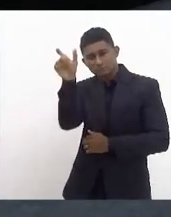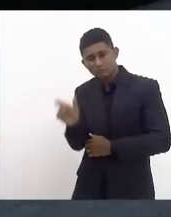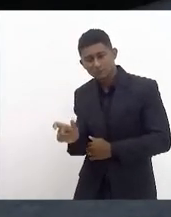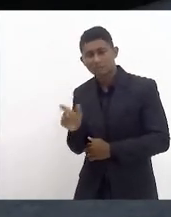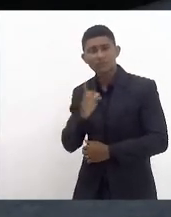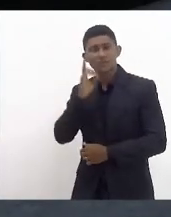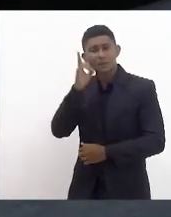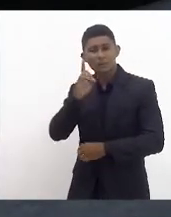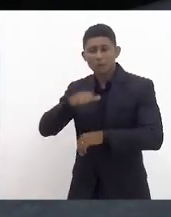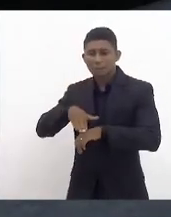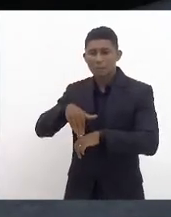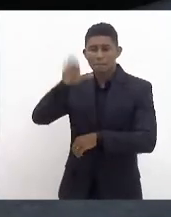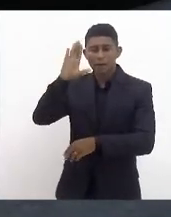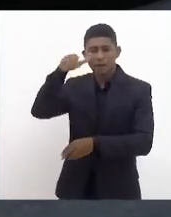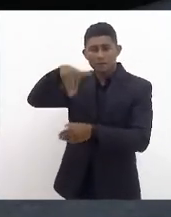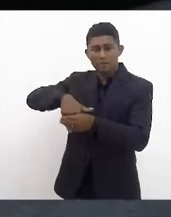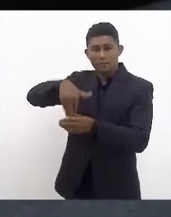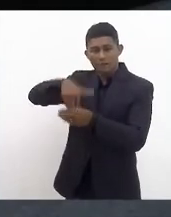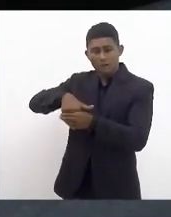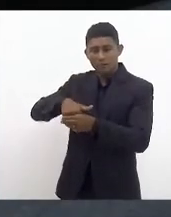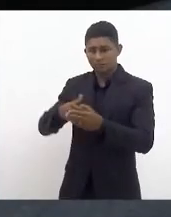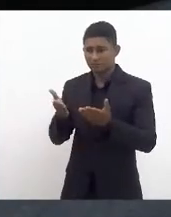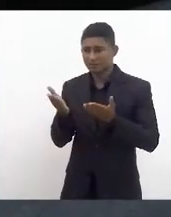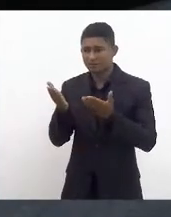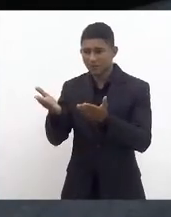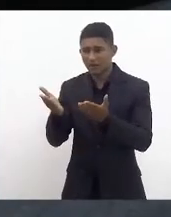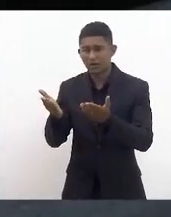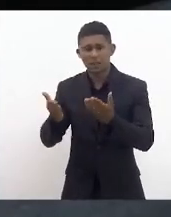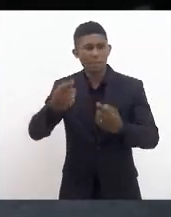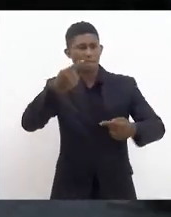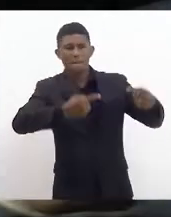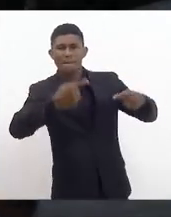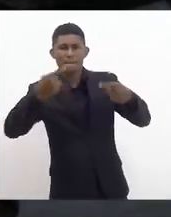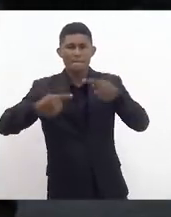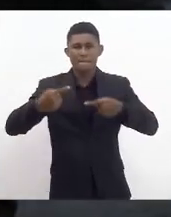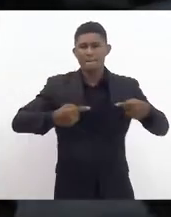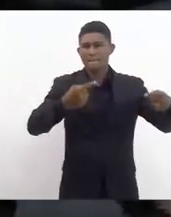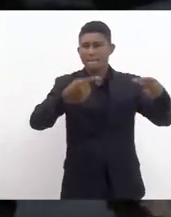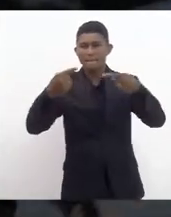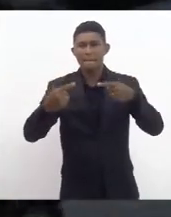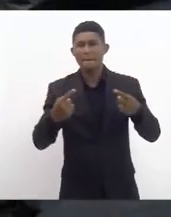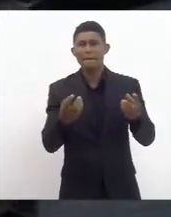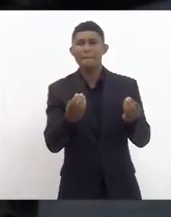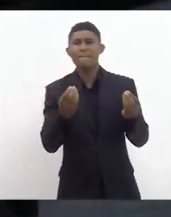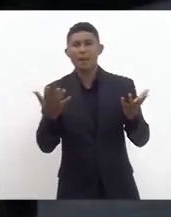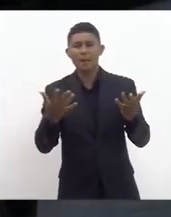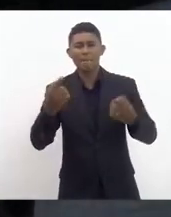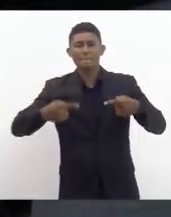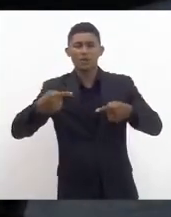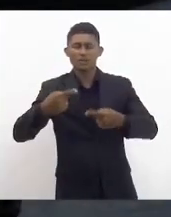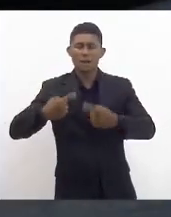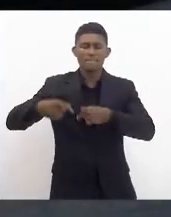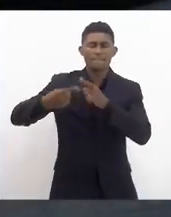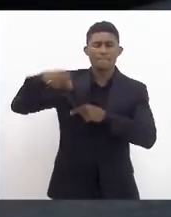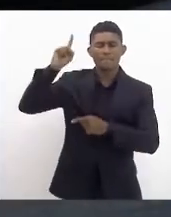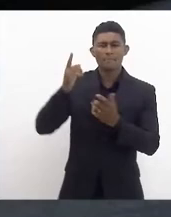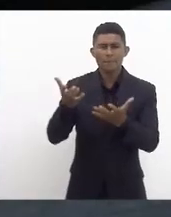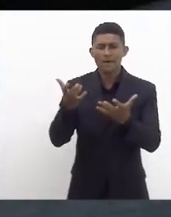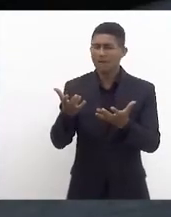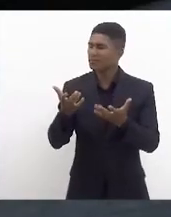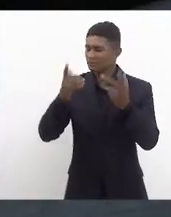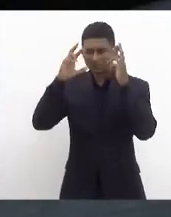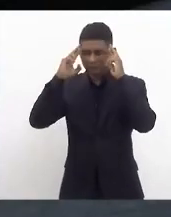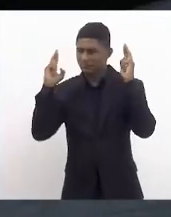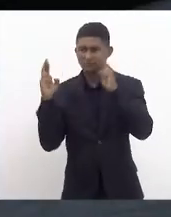dessa casa vai ficar fazendo esse tipo de contendazinha para se promover politicamente, isso é desrespeitoso